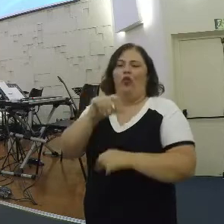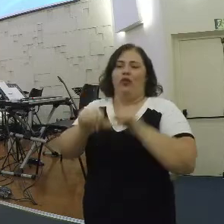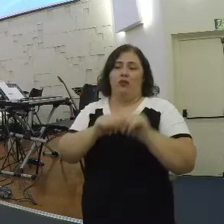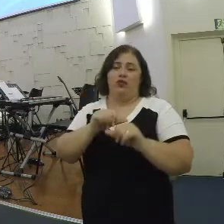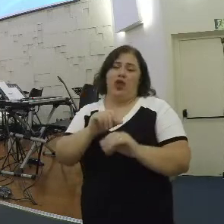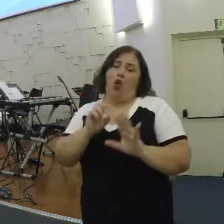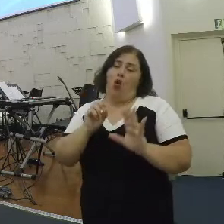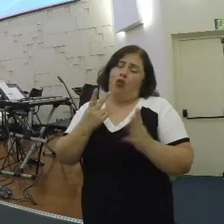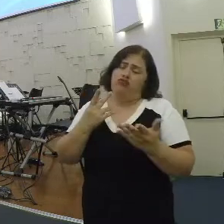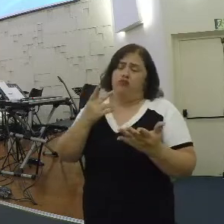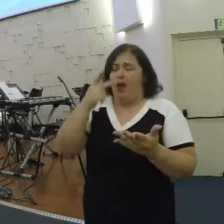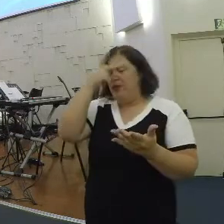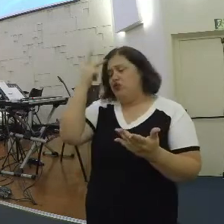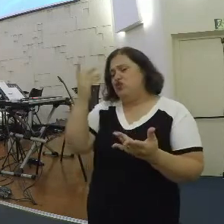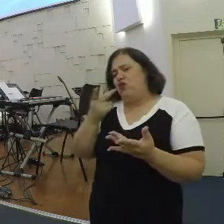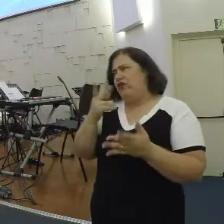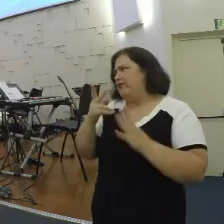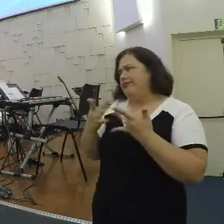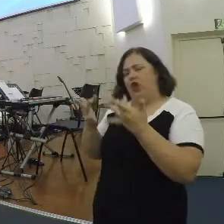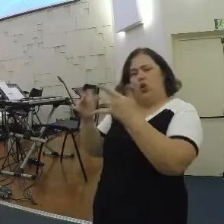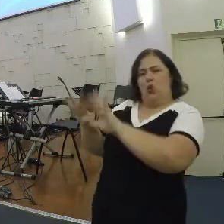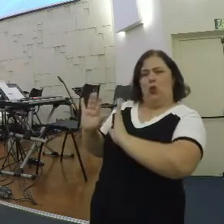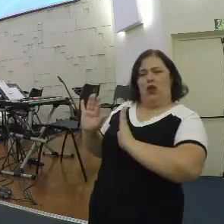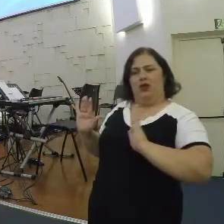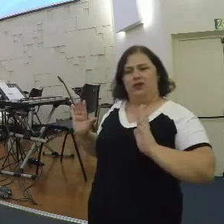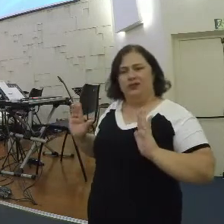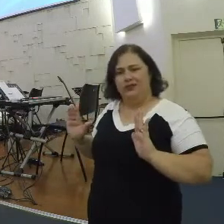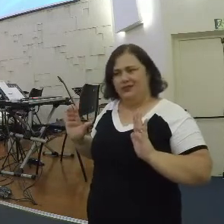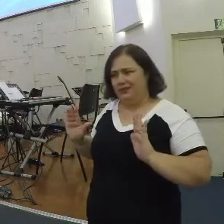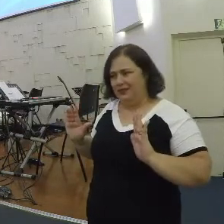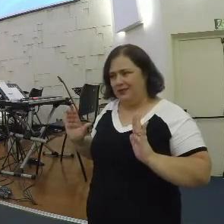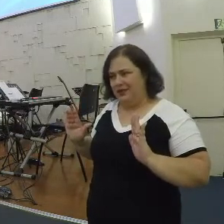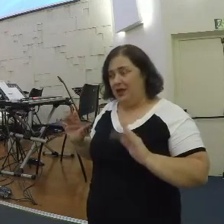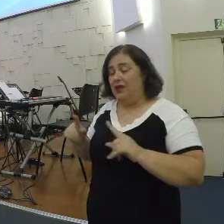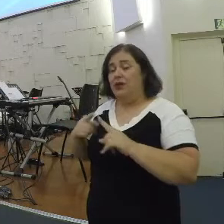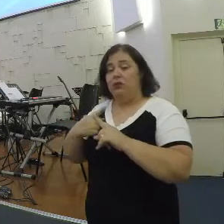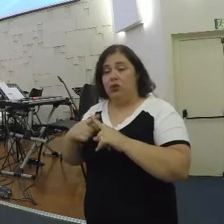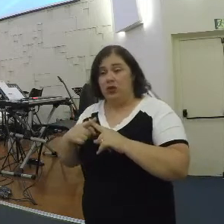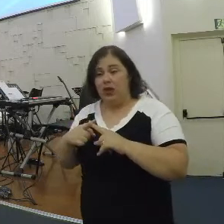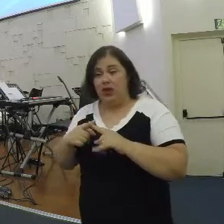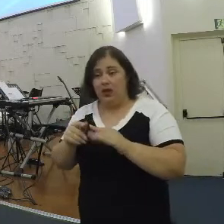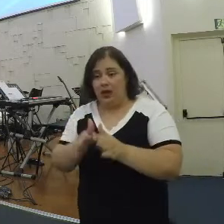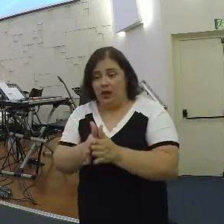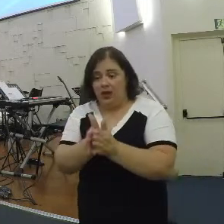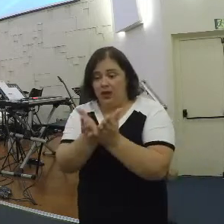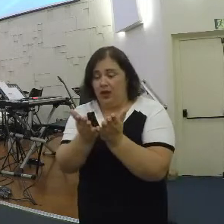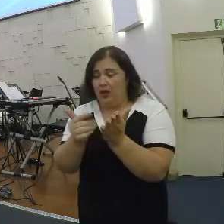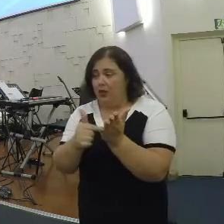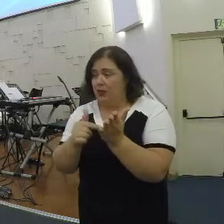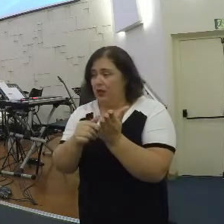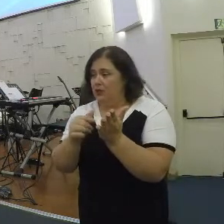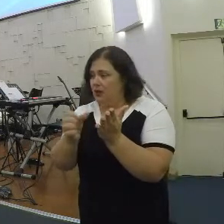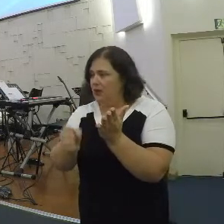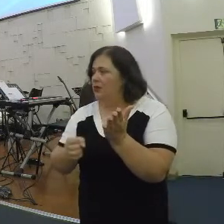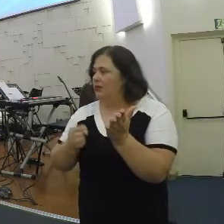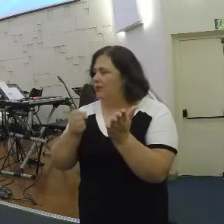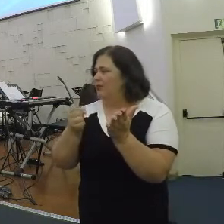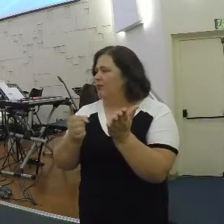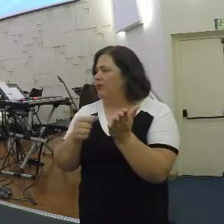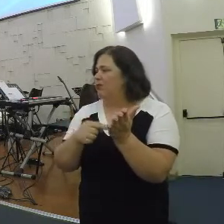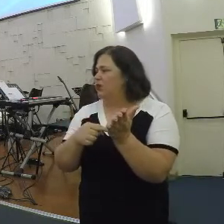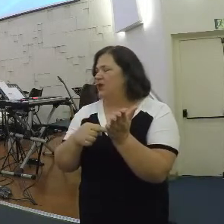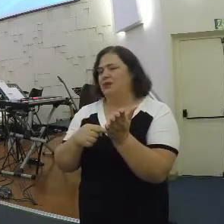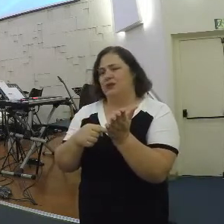o pastor Isaltino, o poder é da semente, porque o Evangelho, como diz o apóstolo Paulo, da parte de Deus, é o poder de Deus para